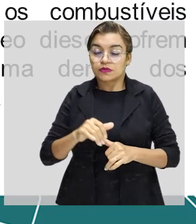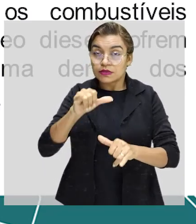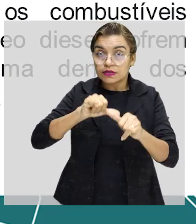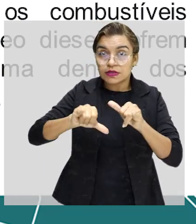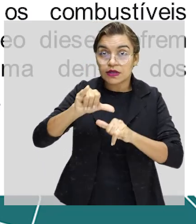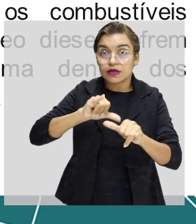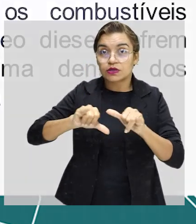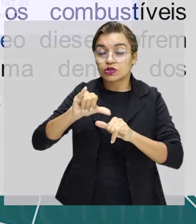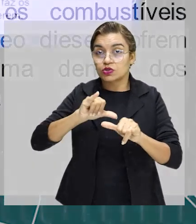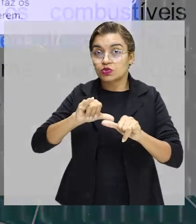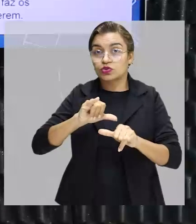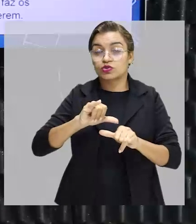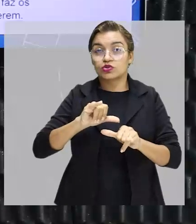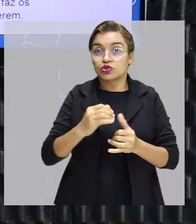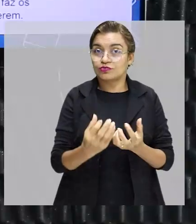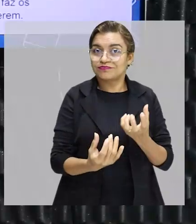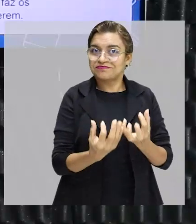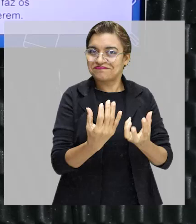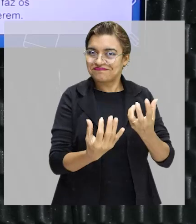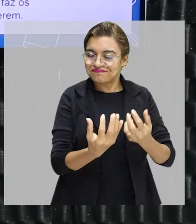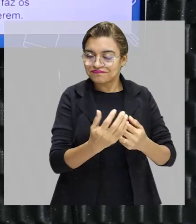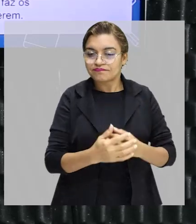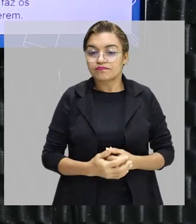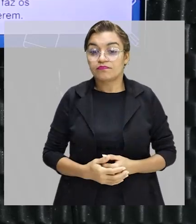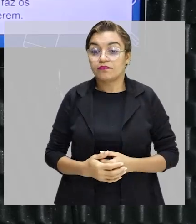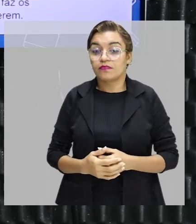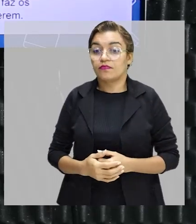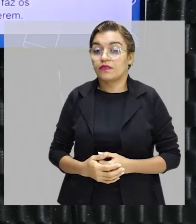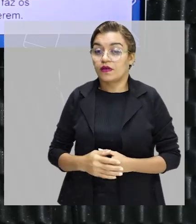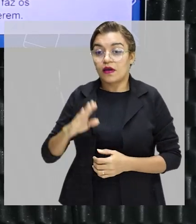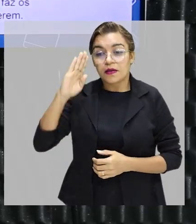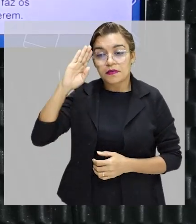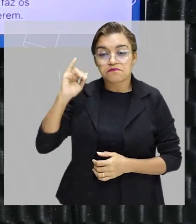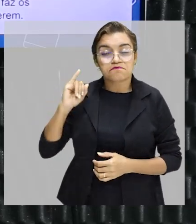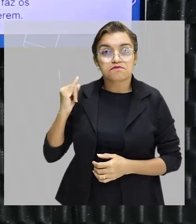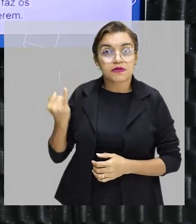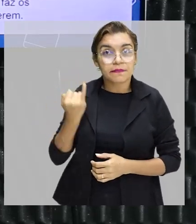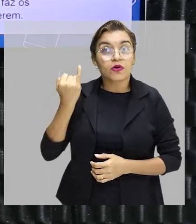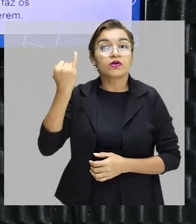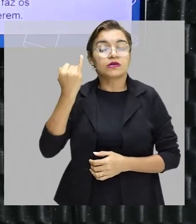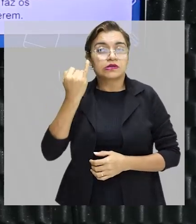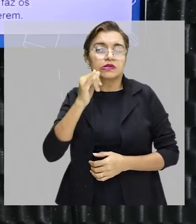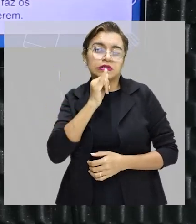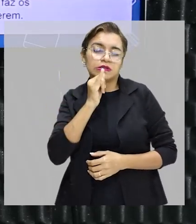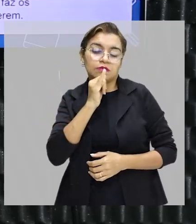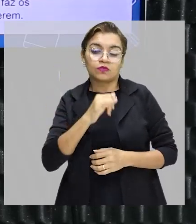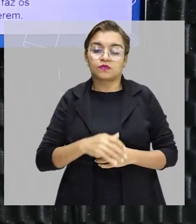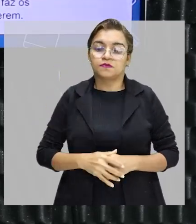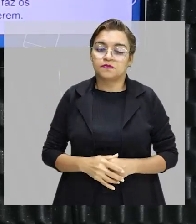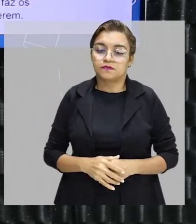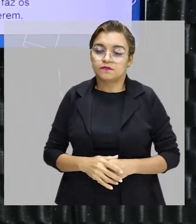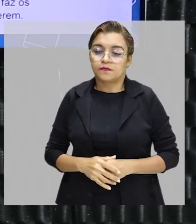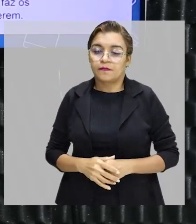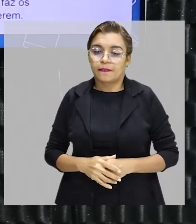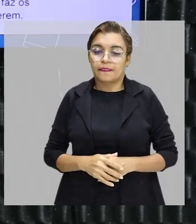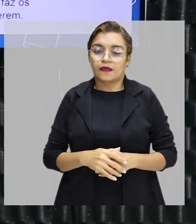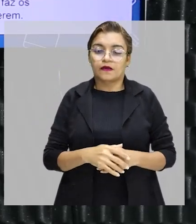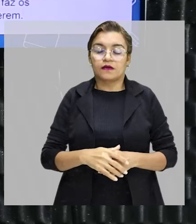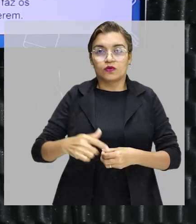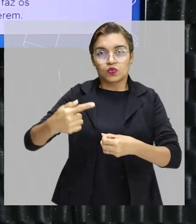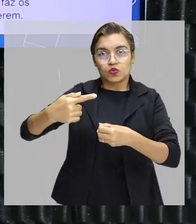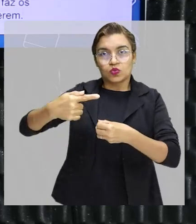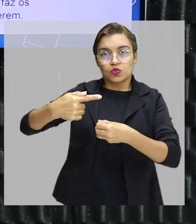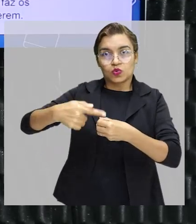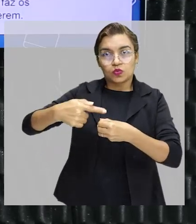de combustão. Então, essa queima é muito importante para a sociedade. Por exemplo, os combustíveis como